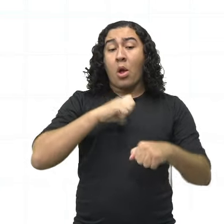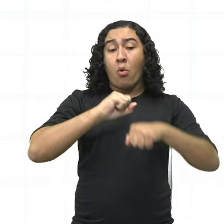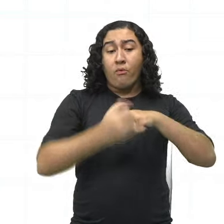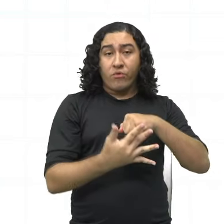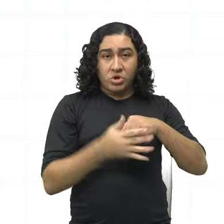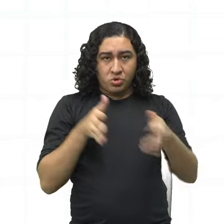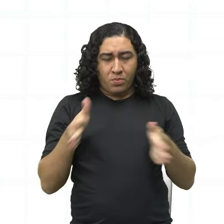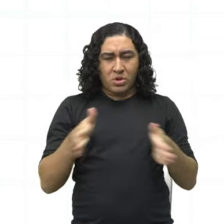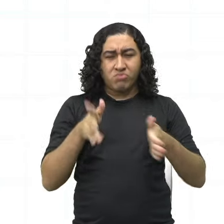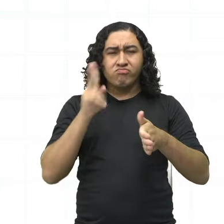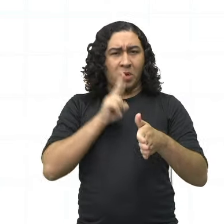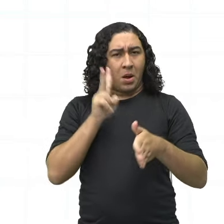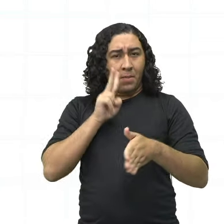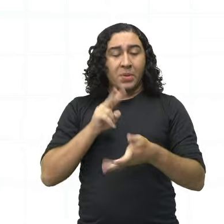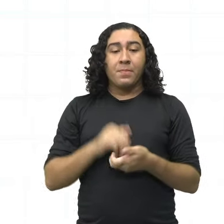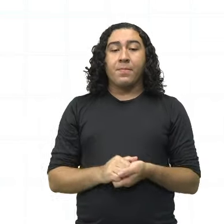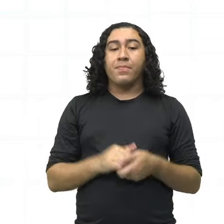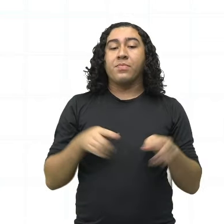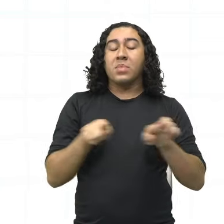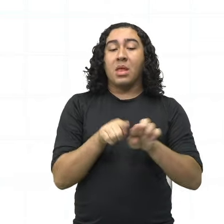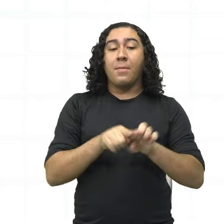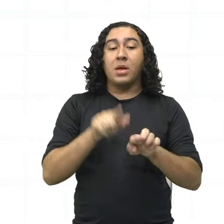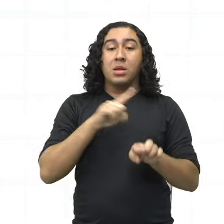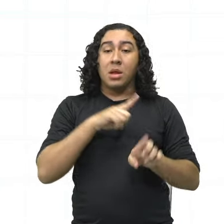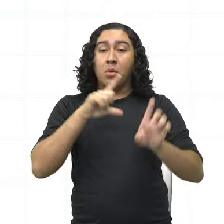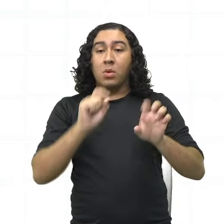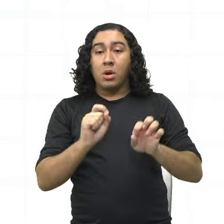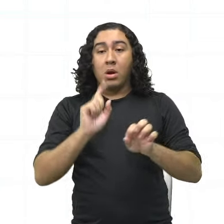pandemia da Covid-19, e aí a gente tem, né,